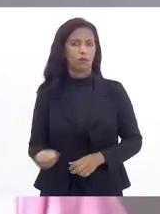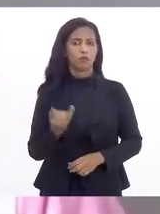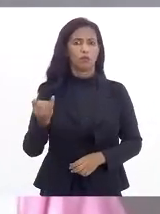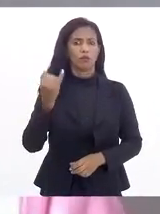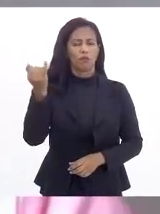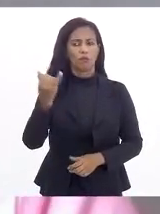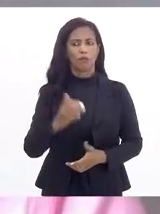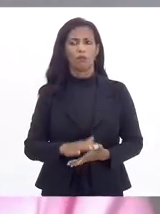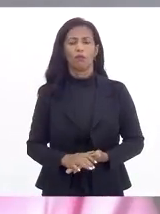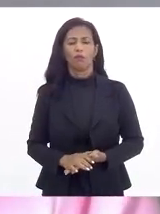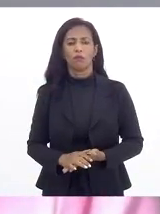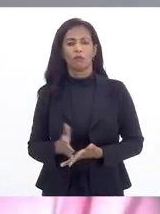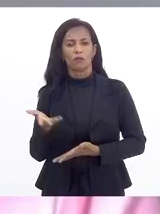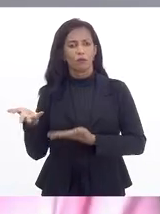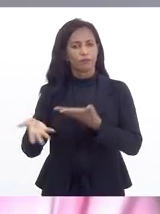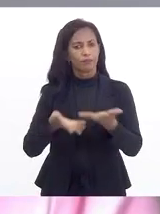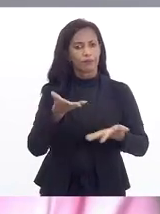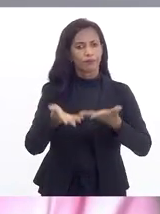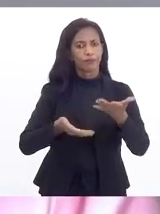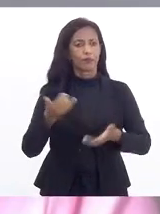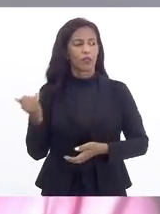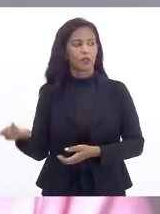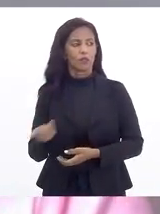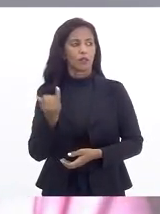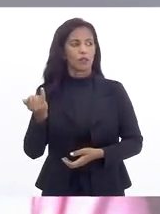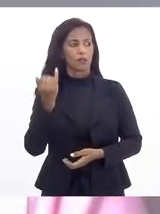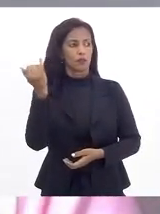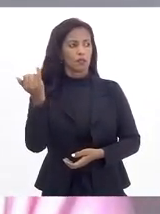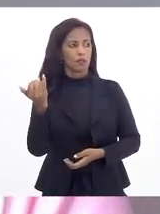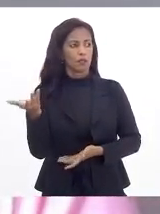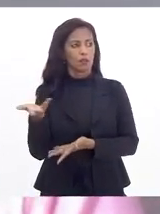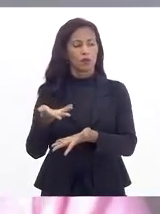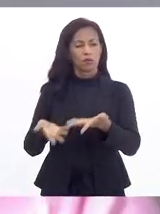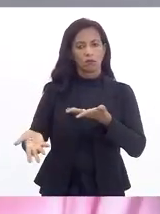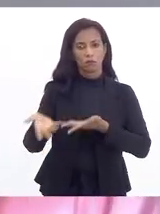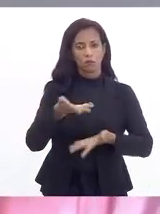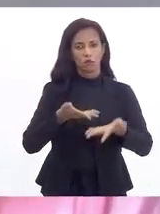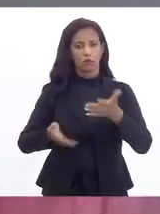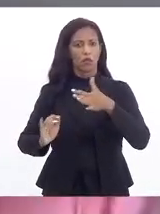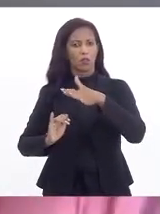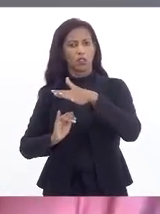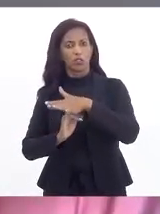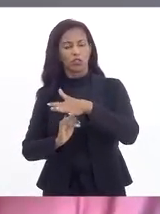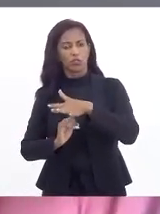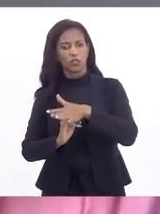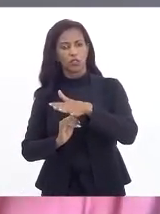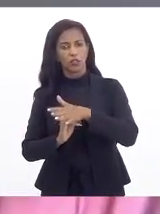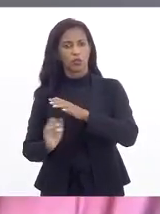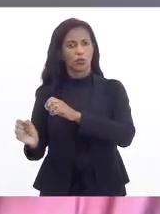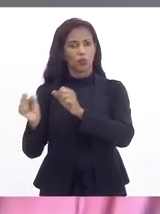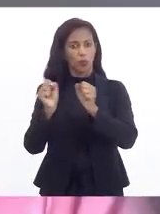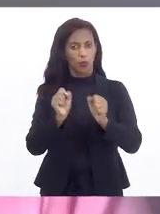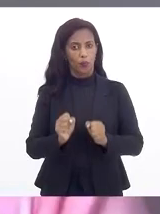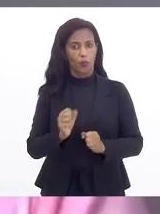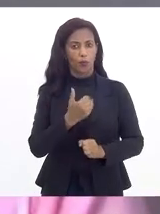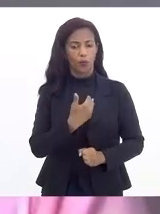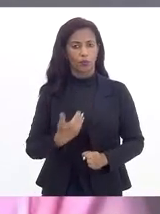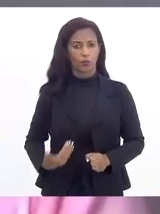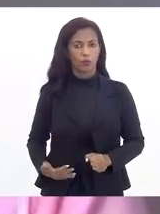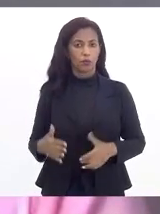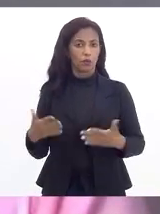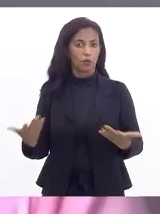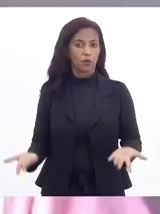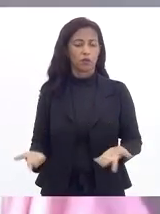bastante delicado, obviamente envolve diversos atores e instituições do poder público.